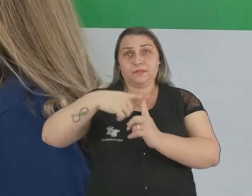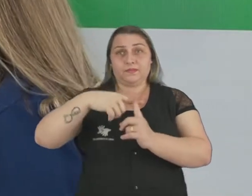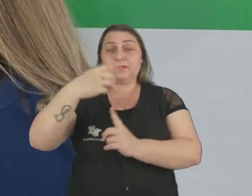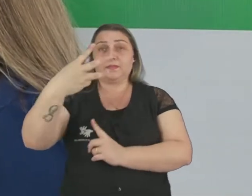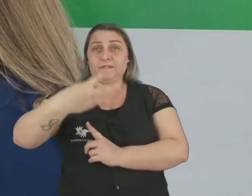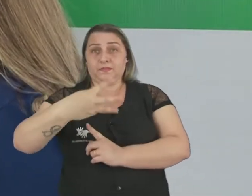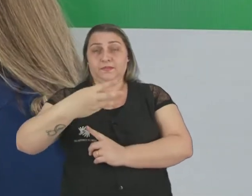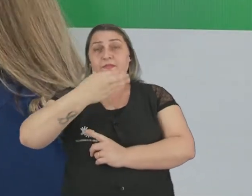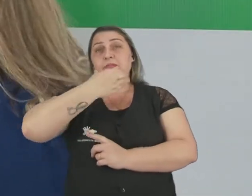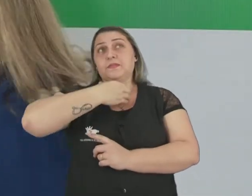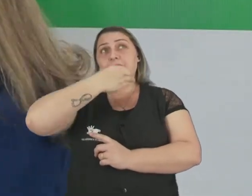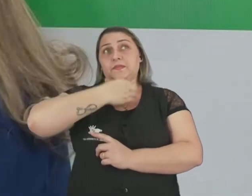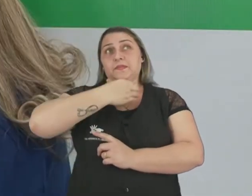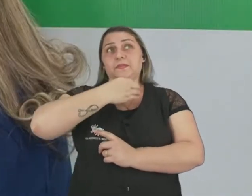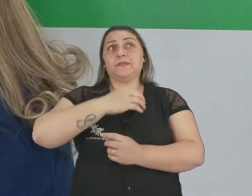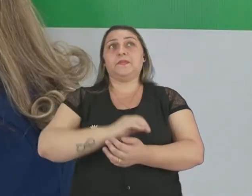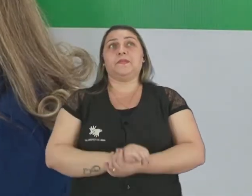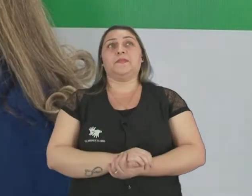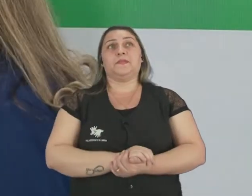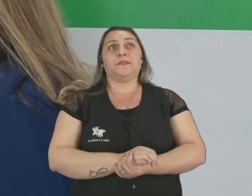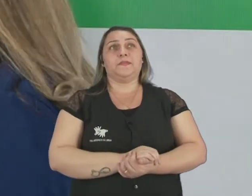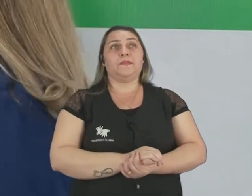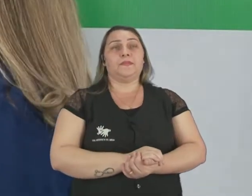mais 3, né?